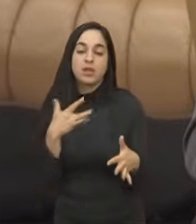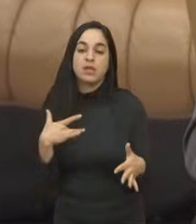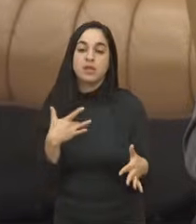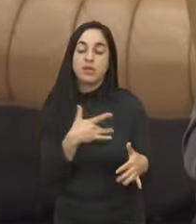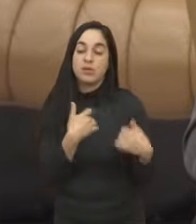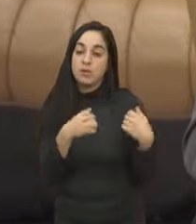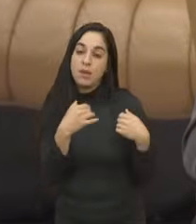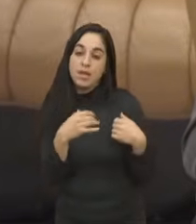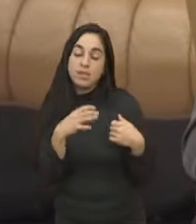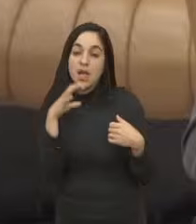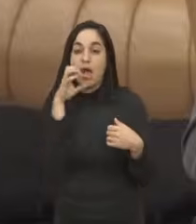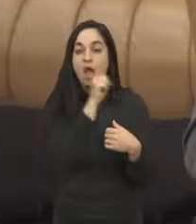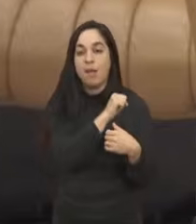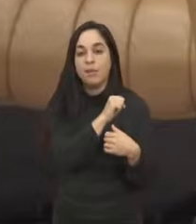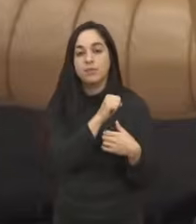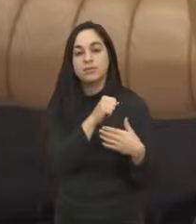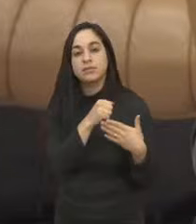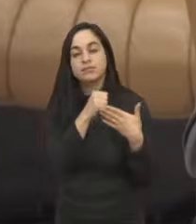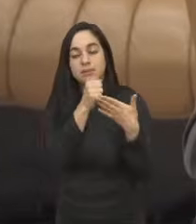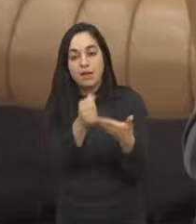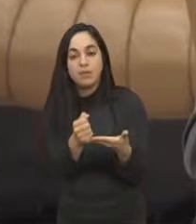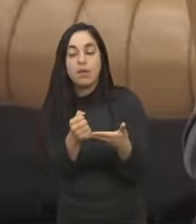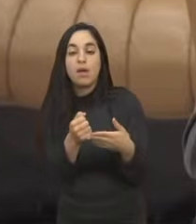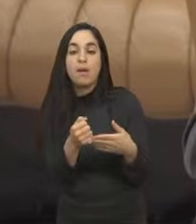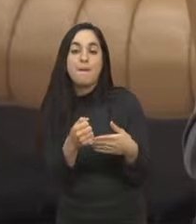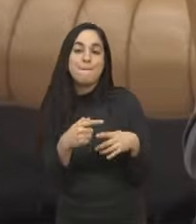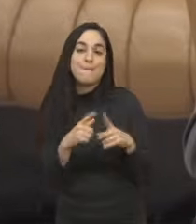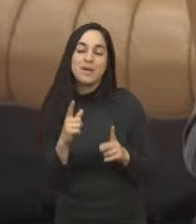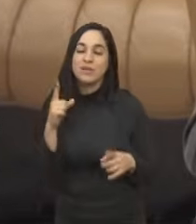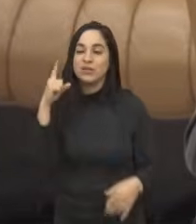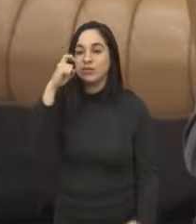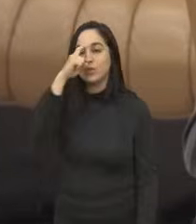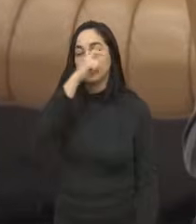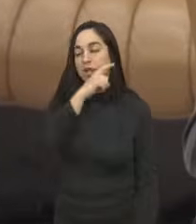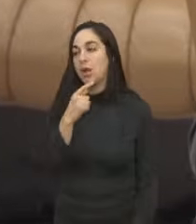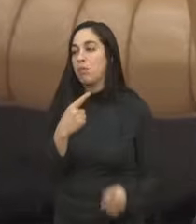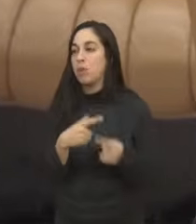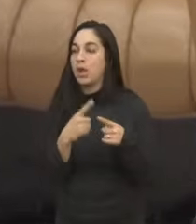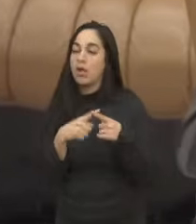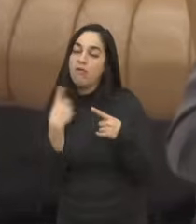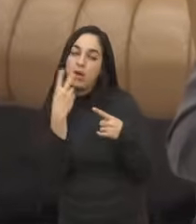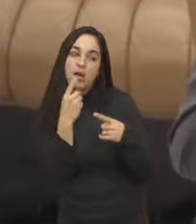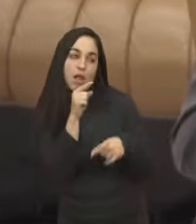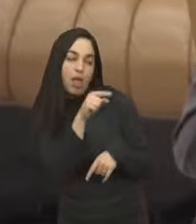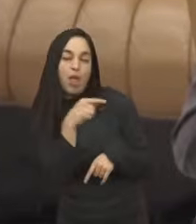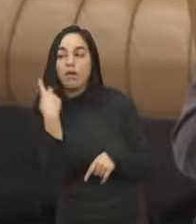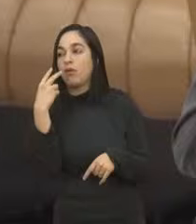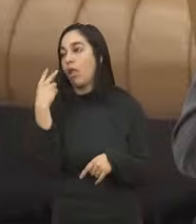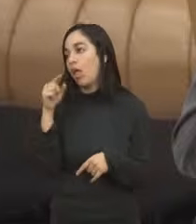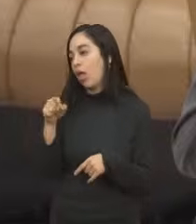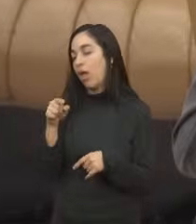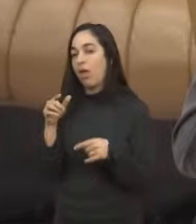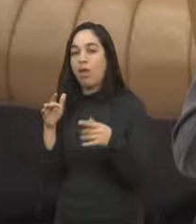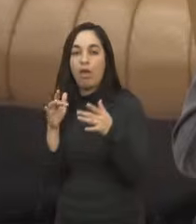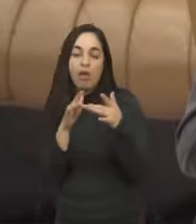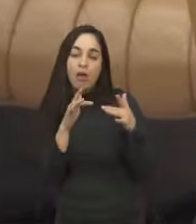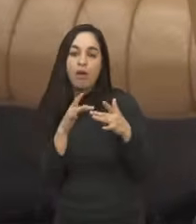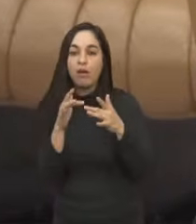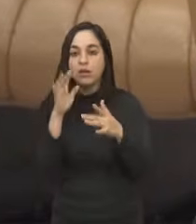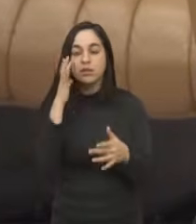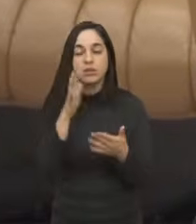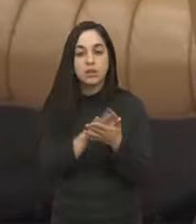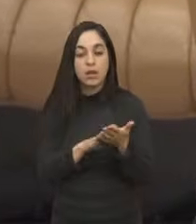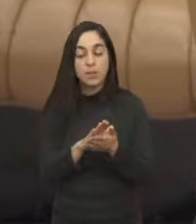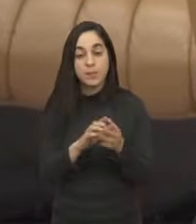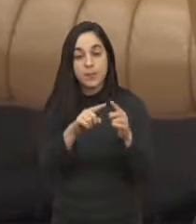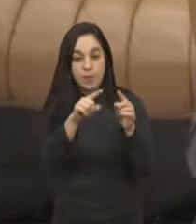ela vai ser privada de chegar à Prefeitura porque a Prefeitura tem problema com o vereador A ou o vereador B. Eu levei isso, inclusive, ao vereador Jean na semana passada, ele me recebeu